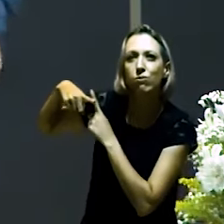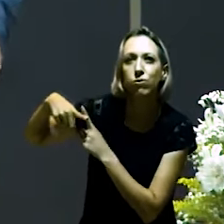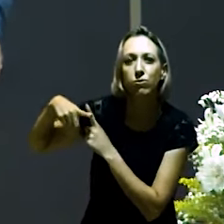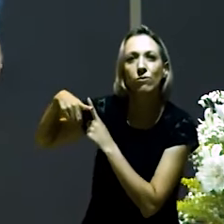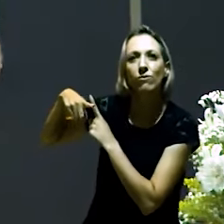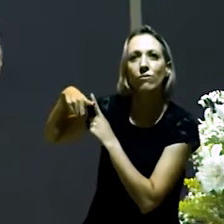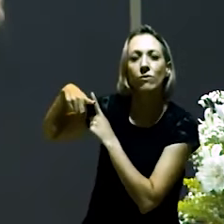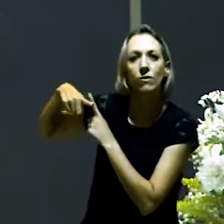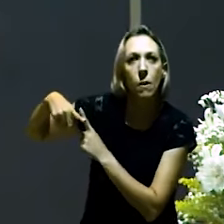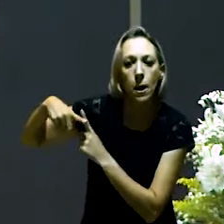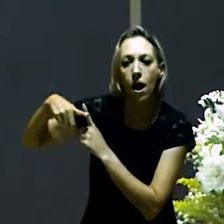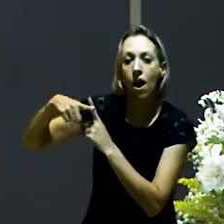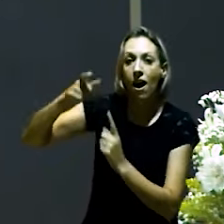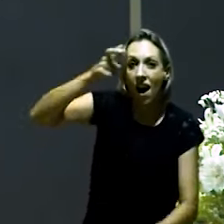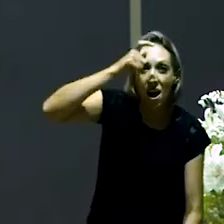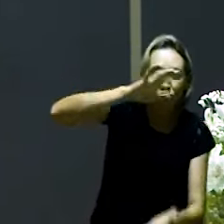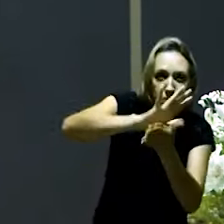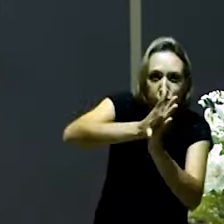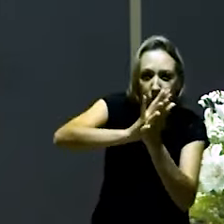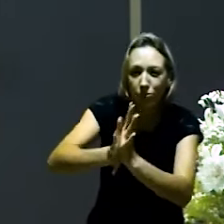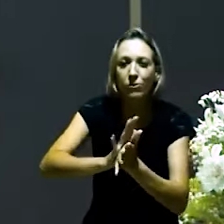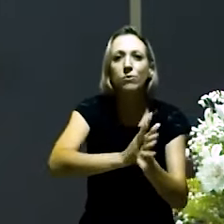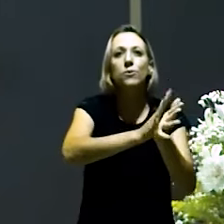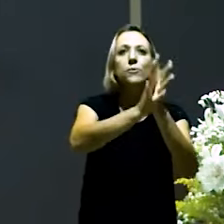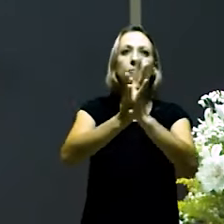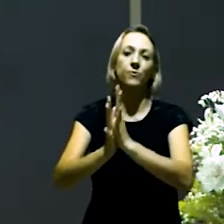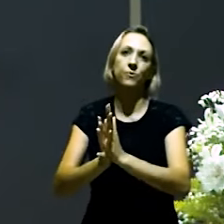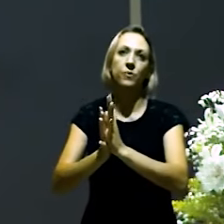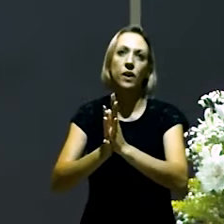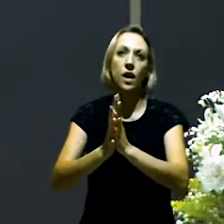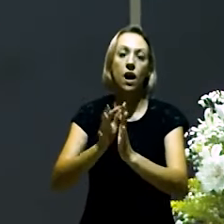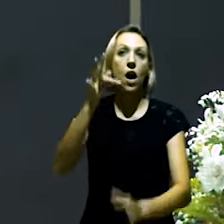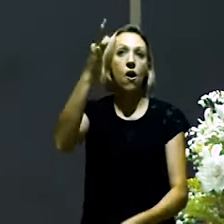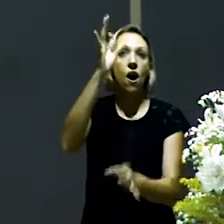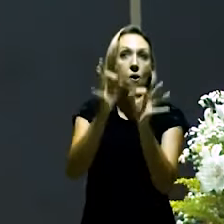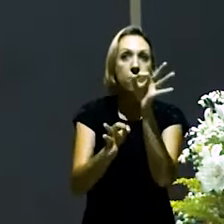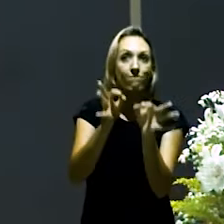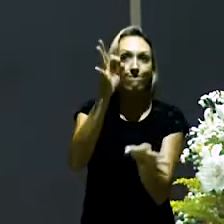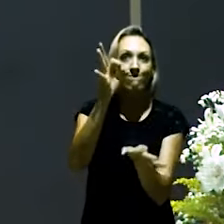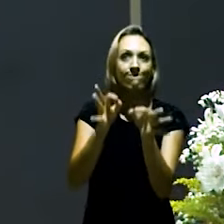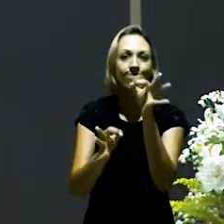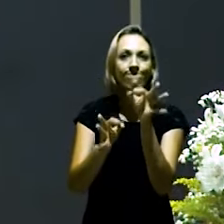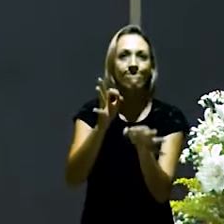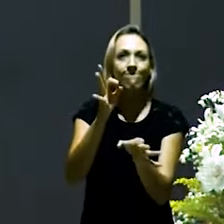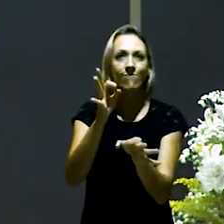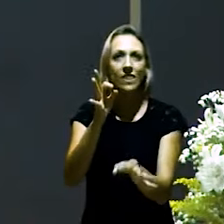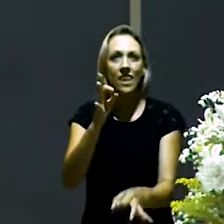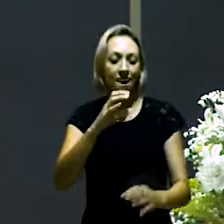meus. Eu sozinho, porque o dia da justiça de Deus estava no meu coração.